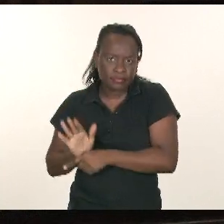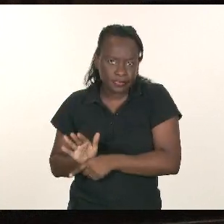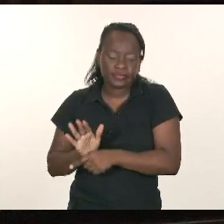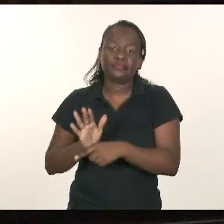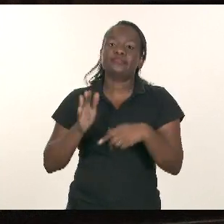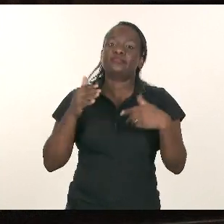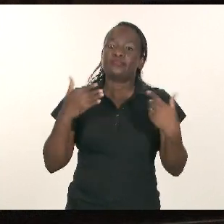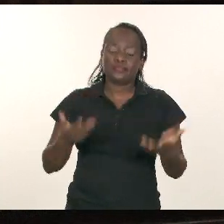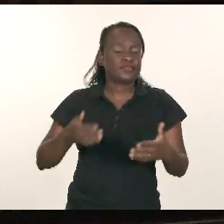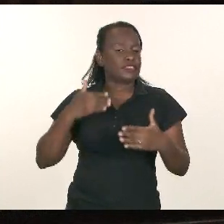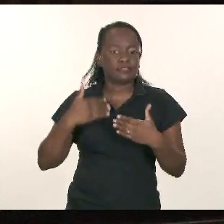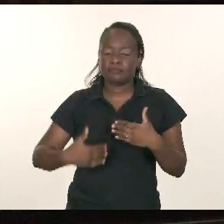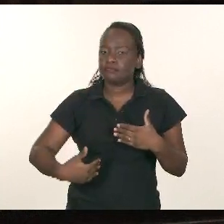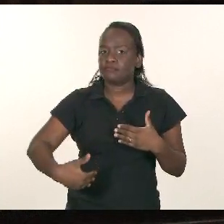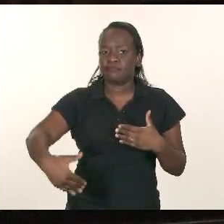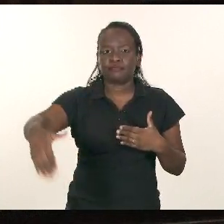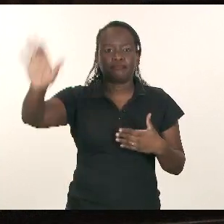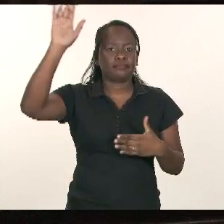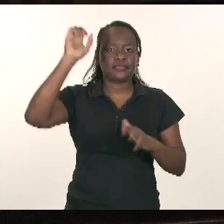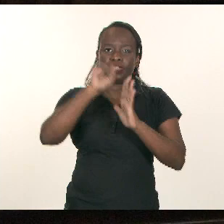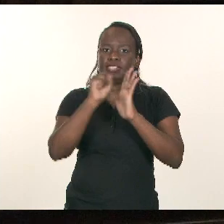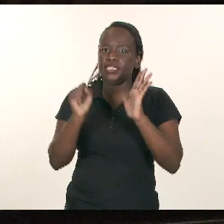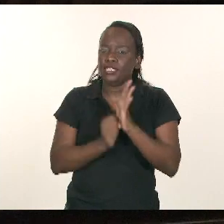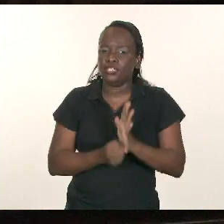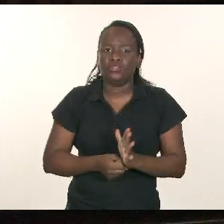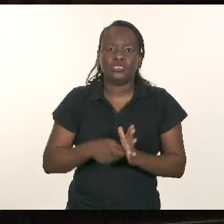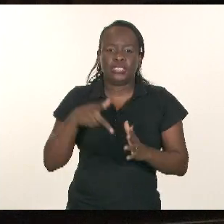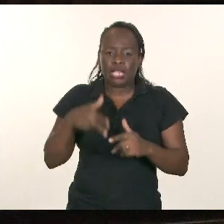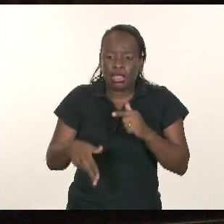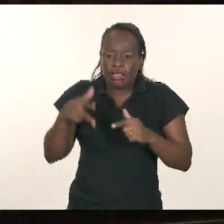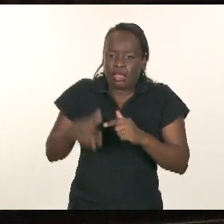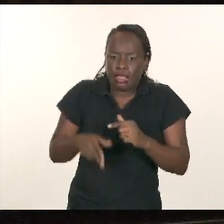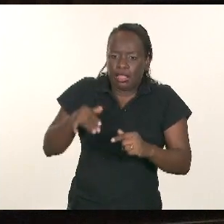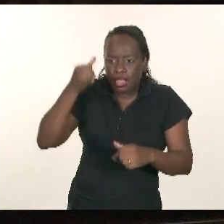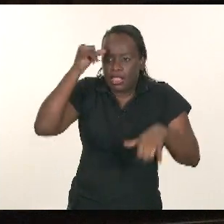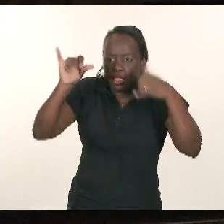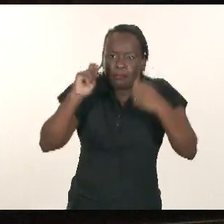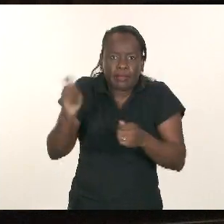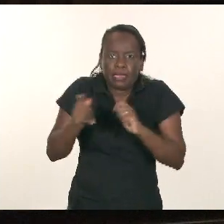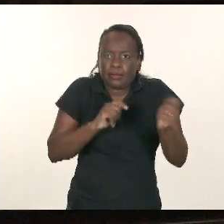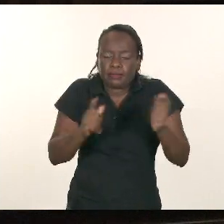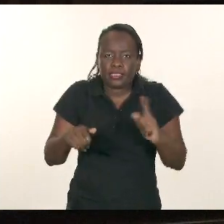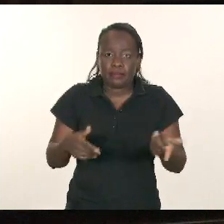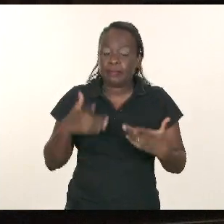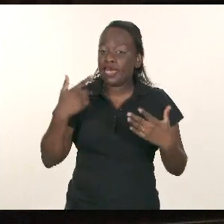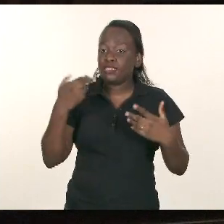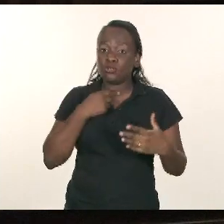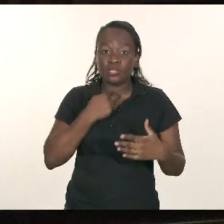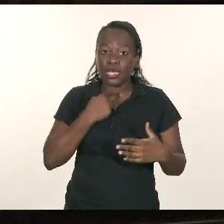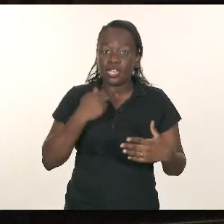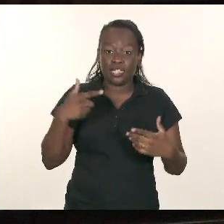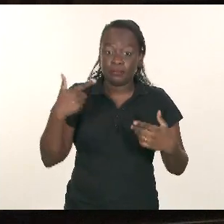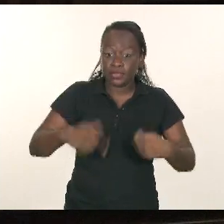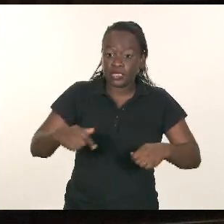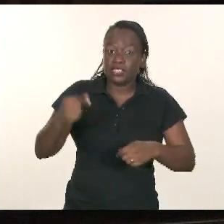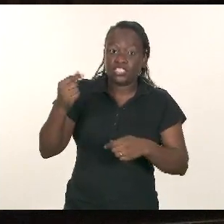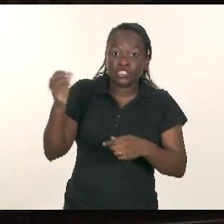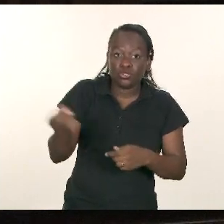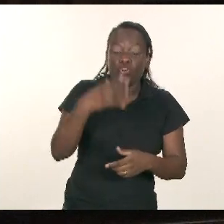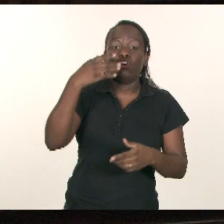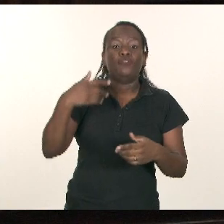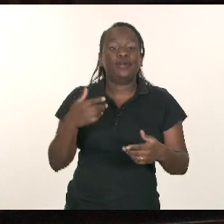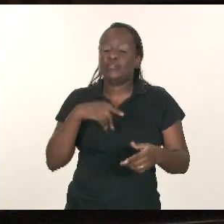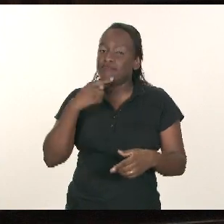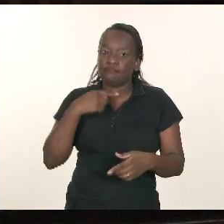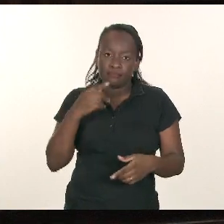nós vamos passar o resto do século cortando despesa, mas se não gerarmos receitas novas, não sairemos desse buraco. E aí